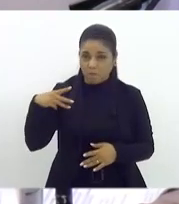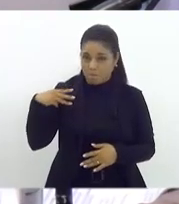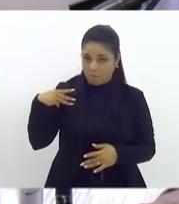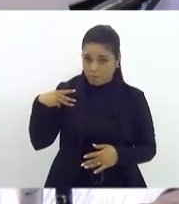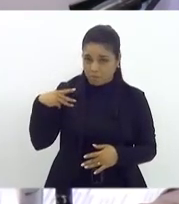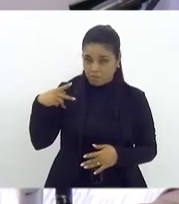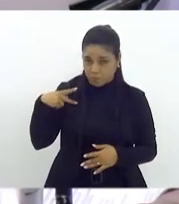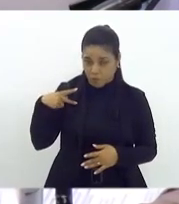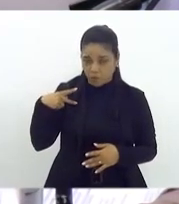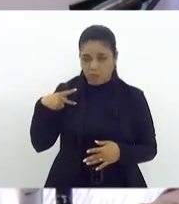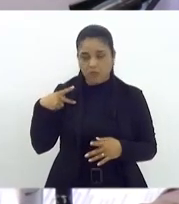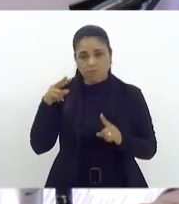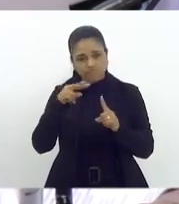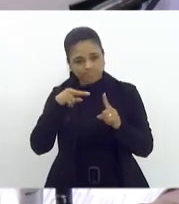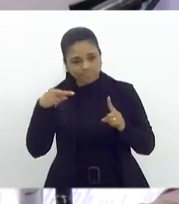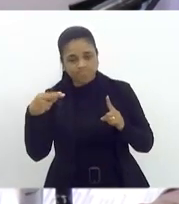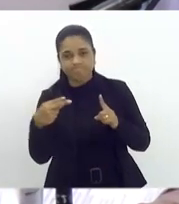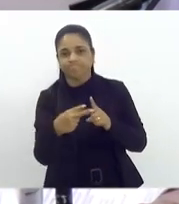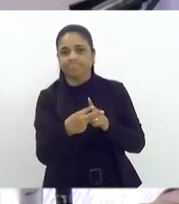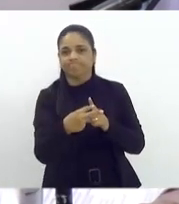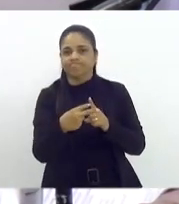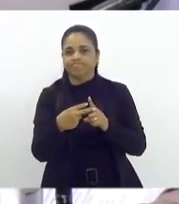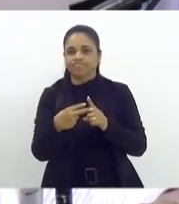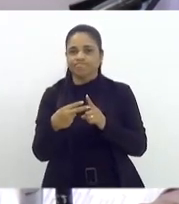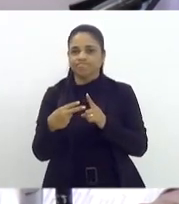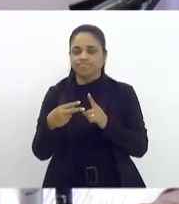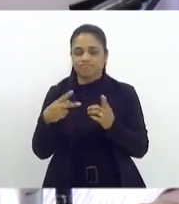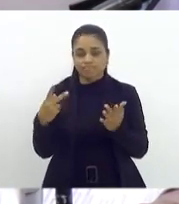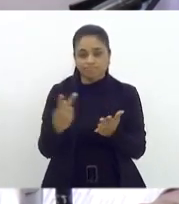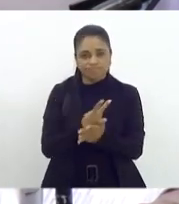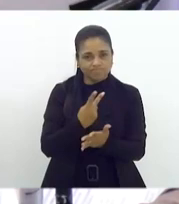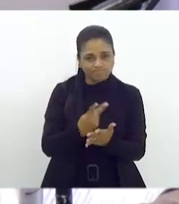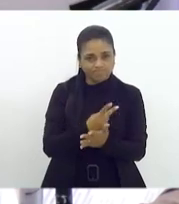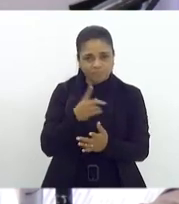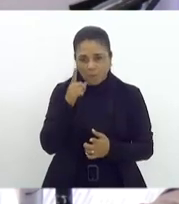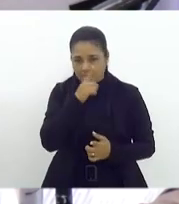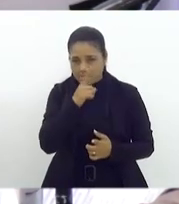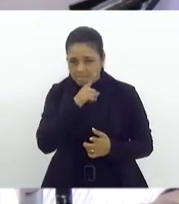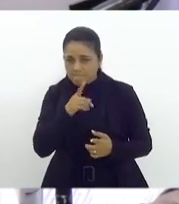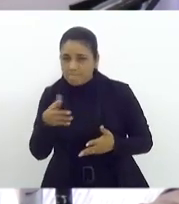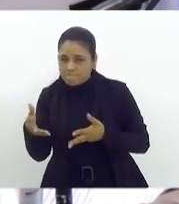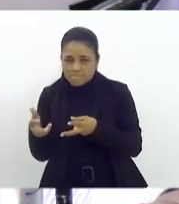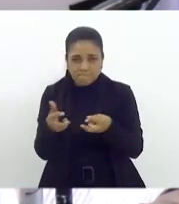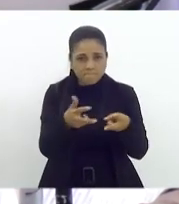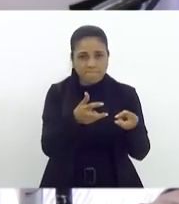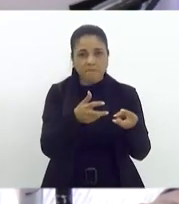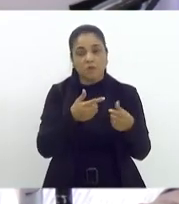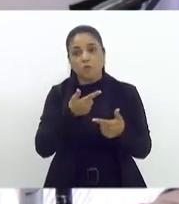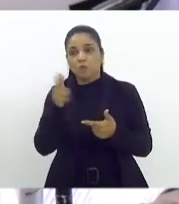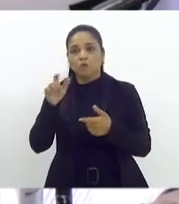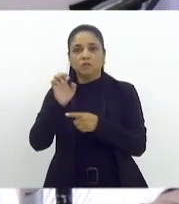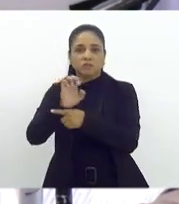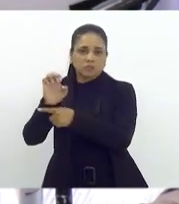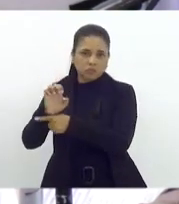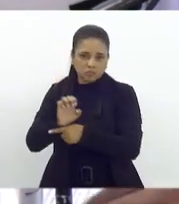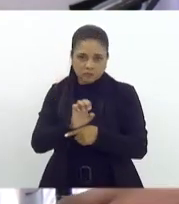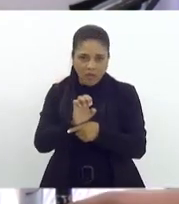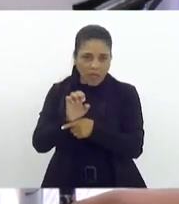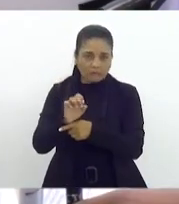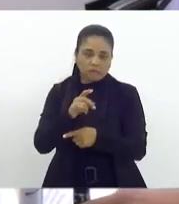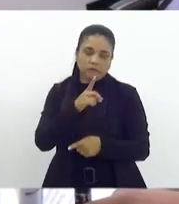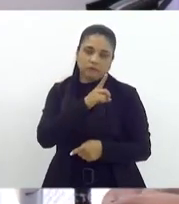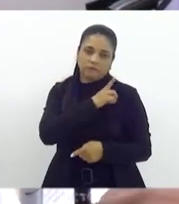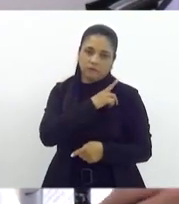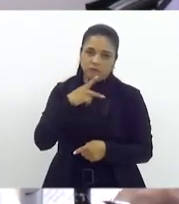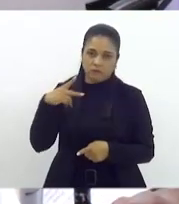olhar demais que são cometidos e os outros estados não têm Talvez uma Defensoria Pública